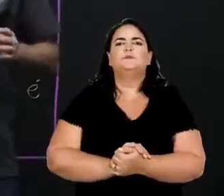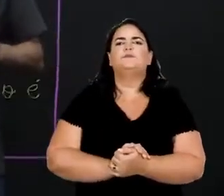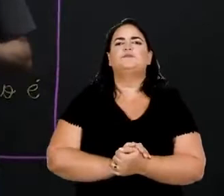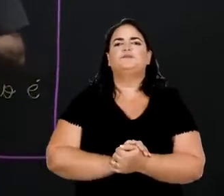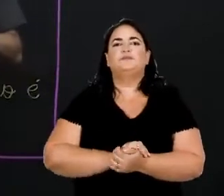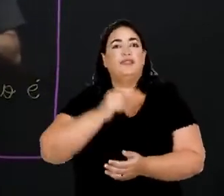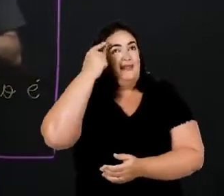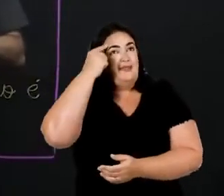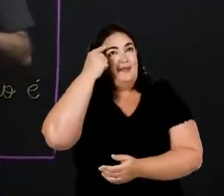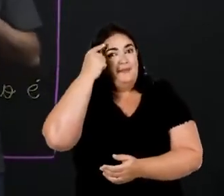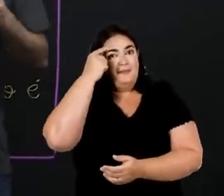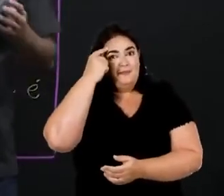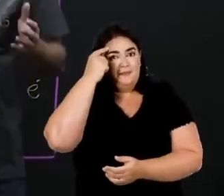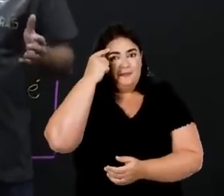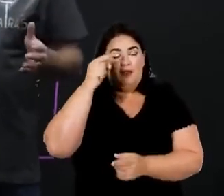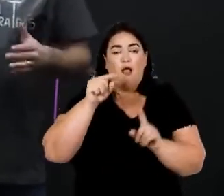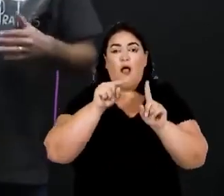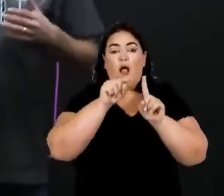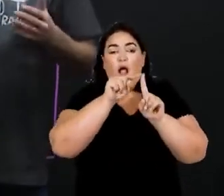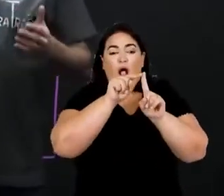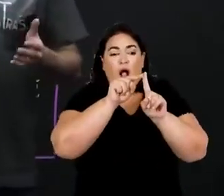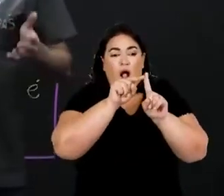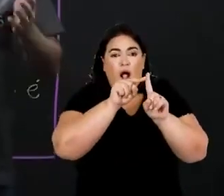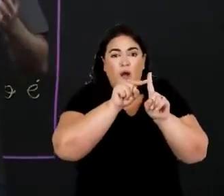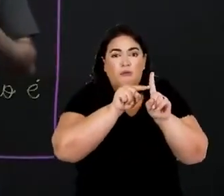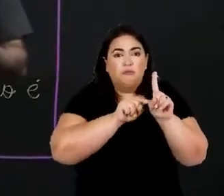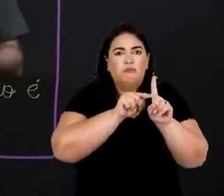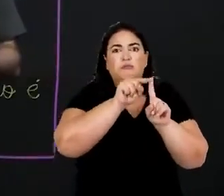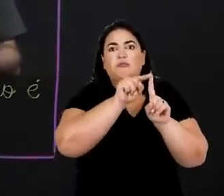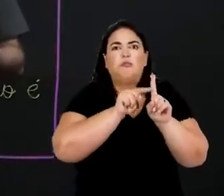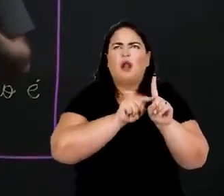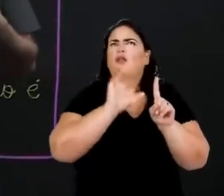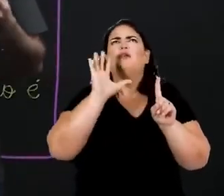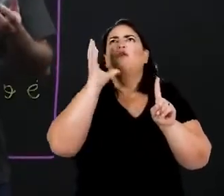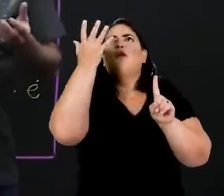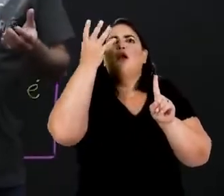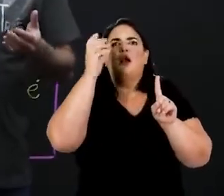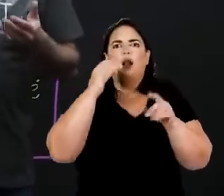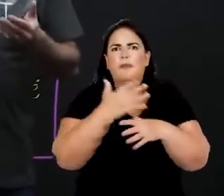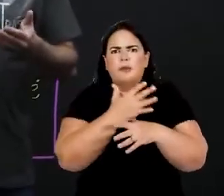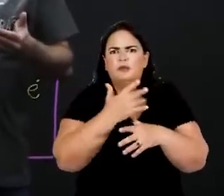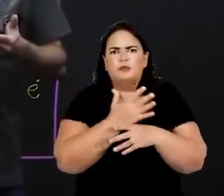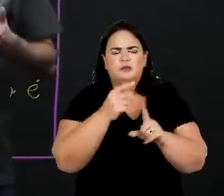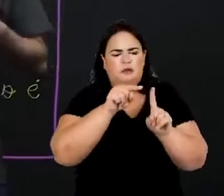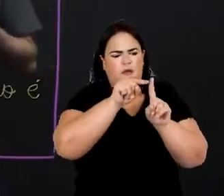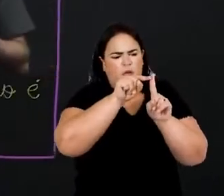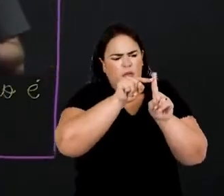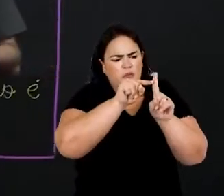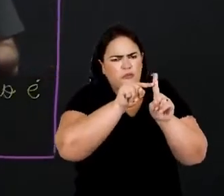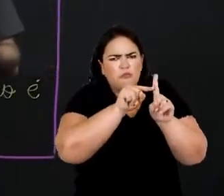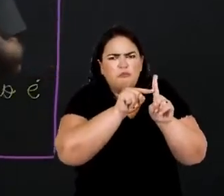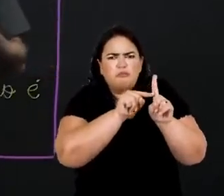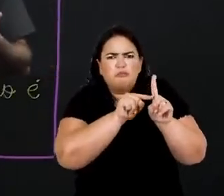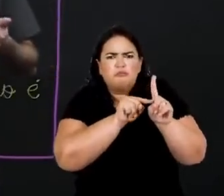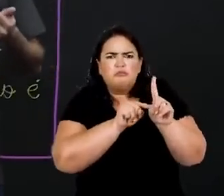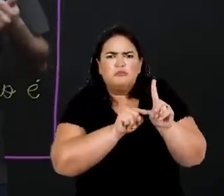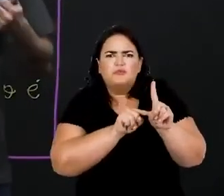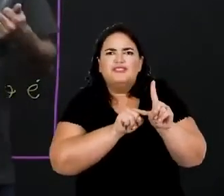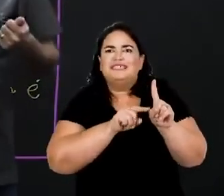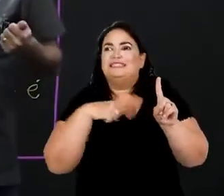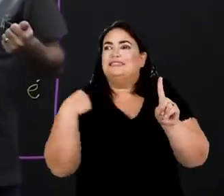imaginemos então a temperatura de um ambiente a temperatura da tua cidade quanto menor for a temperatura